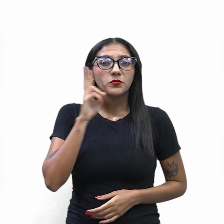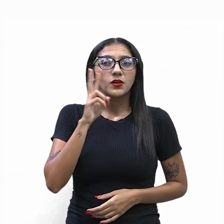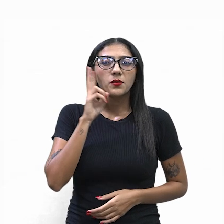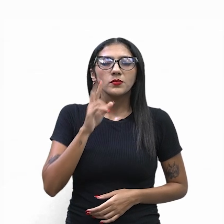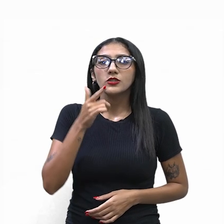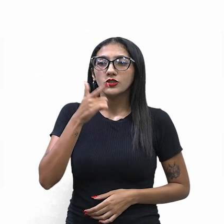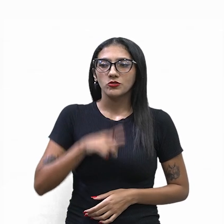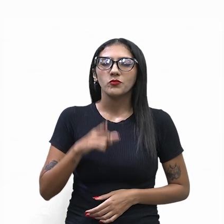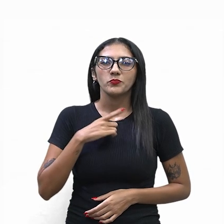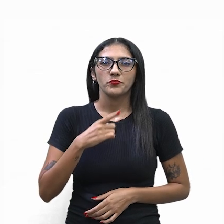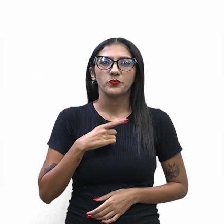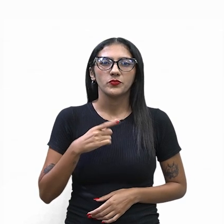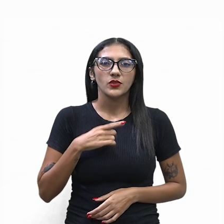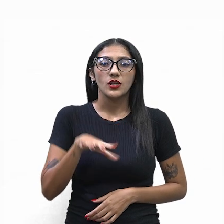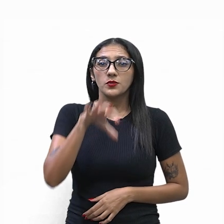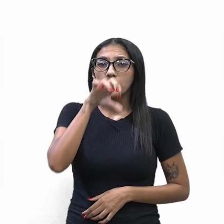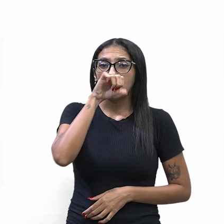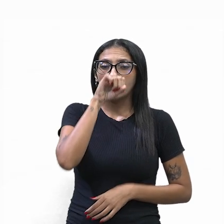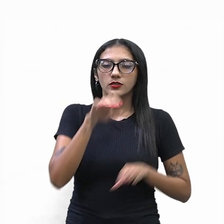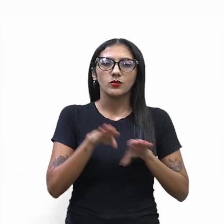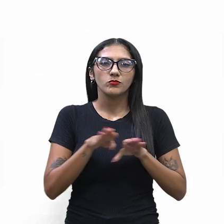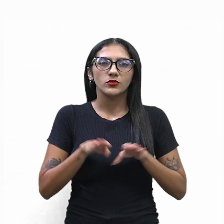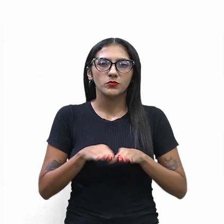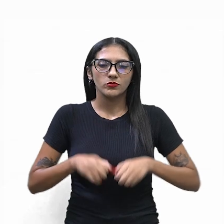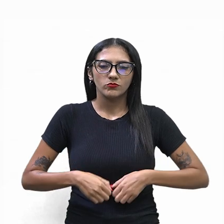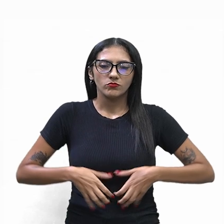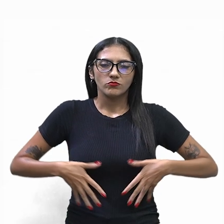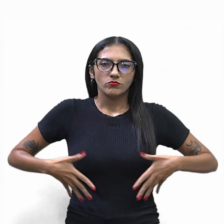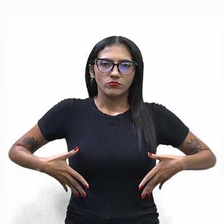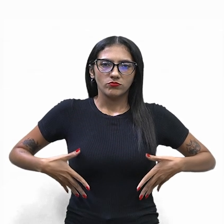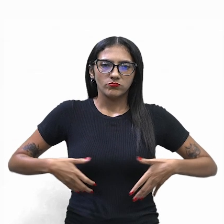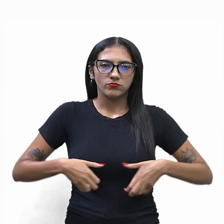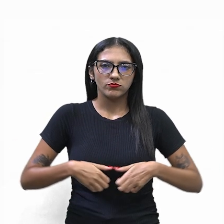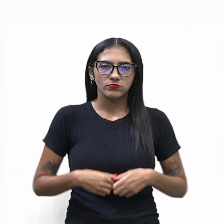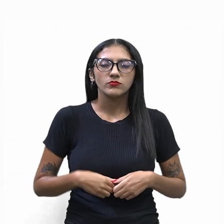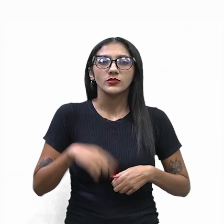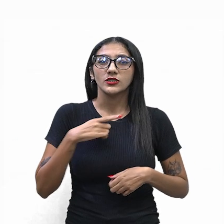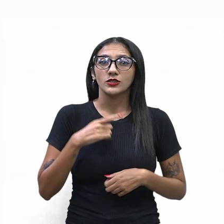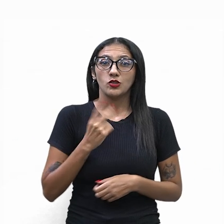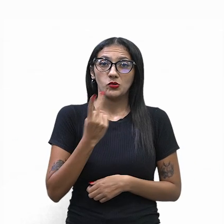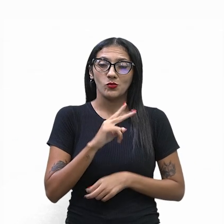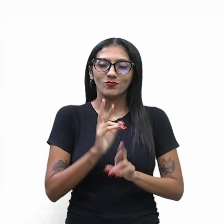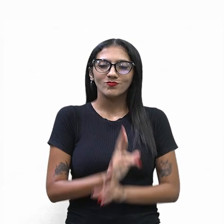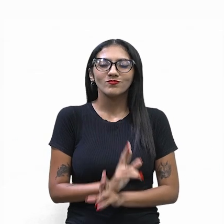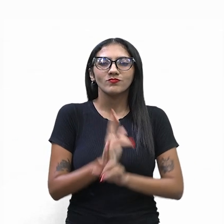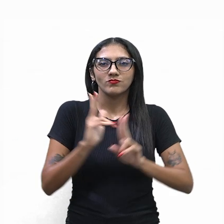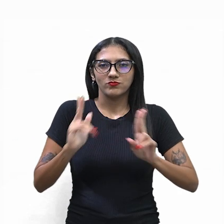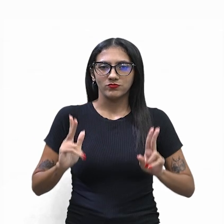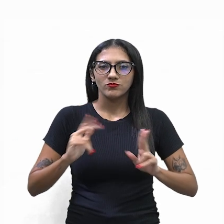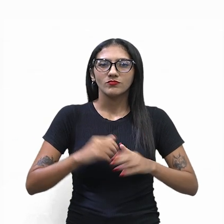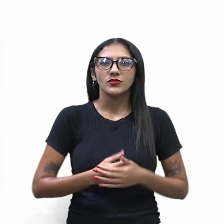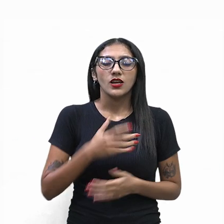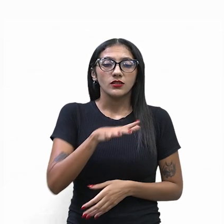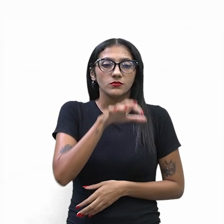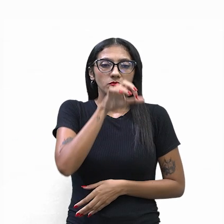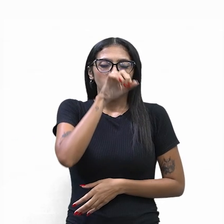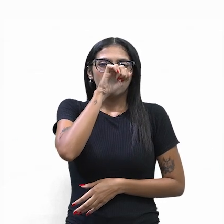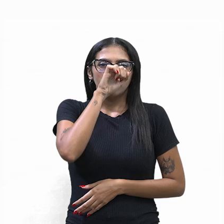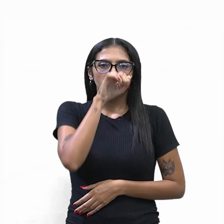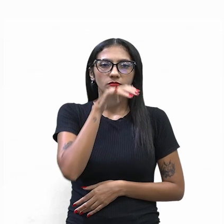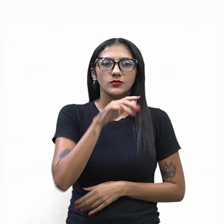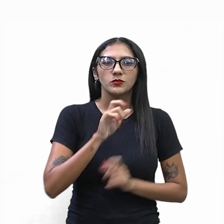a respiração e a ventilação pulmonar, que são dois processos diferentes. A respiração ela é o processo